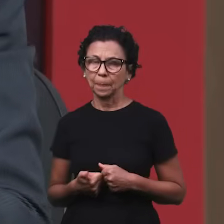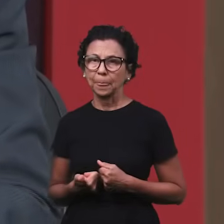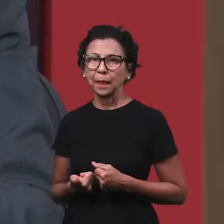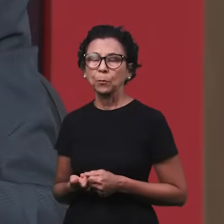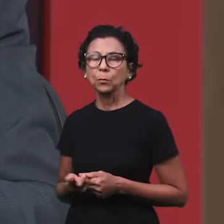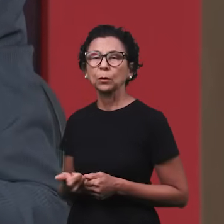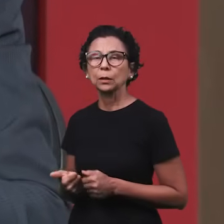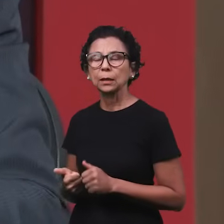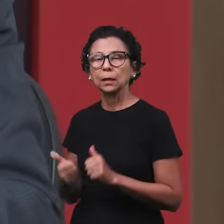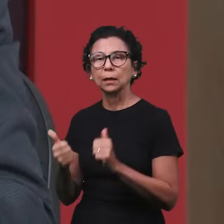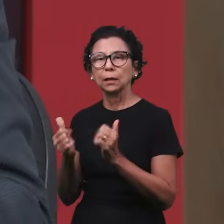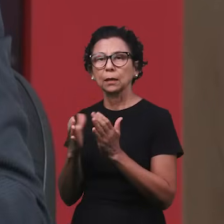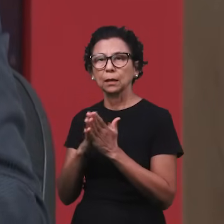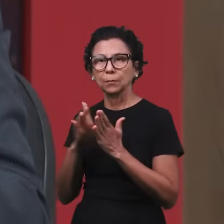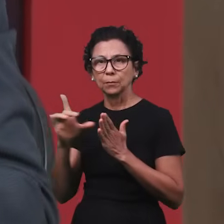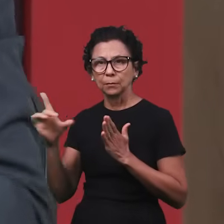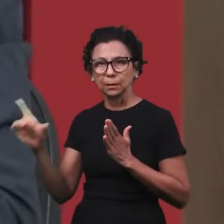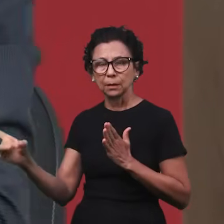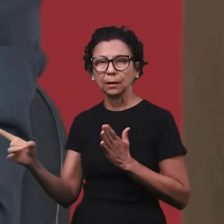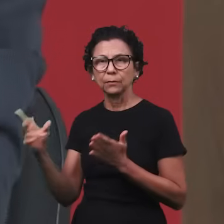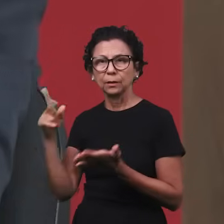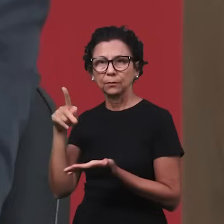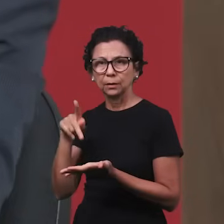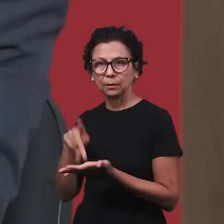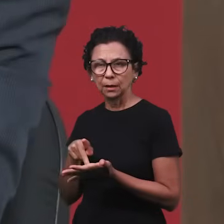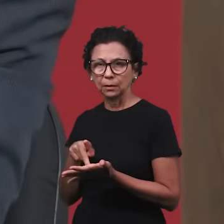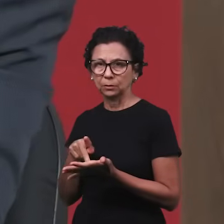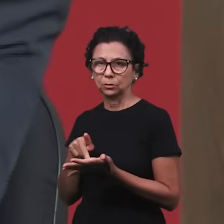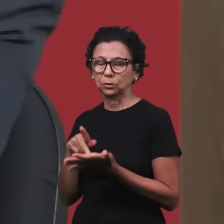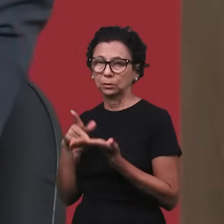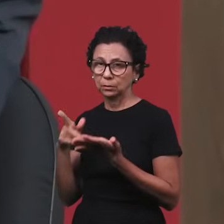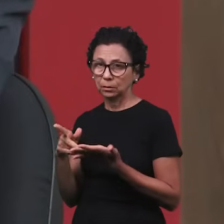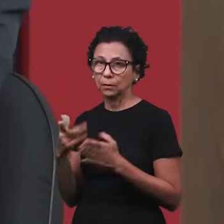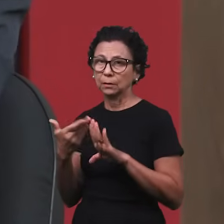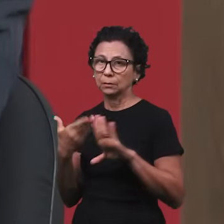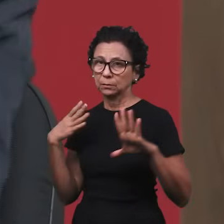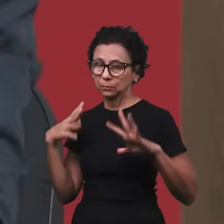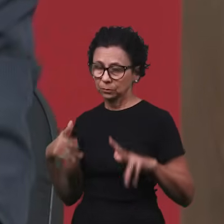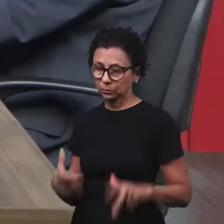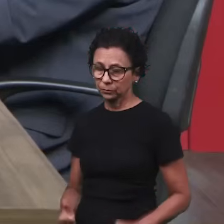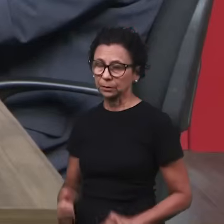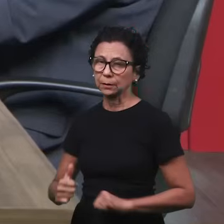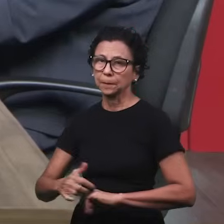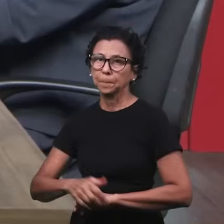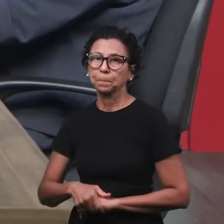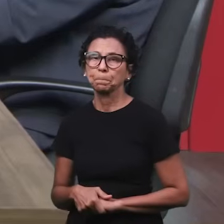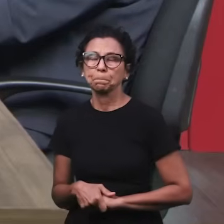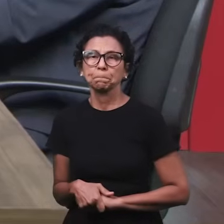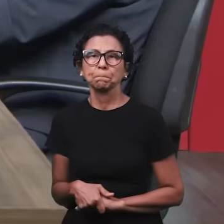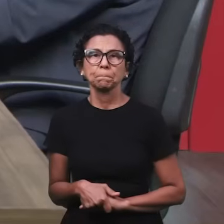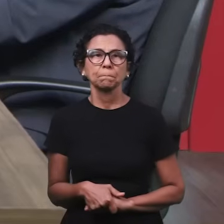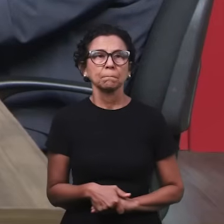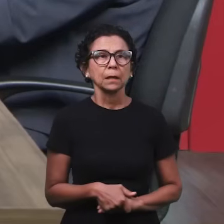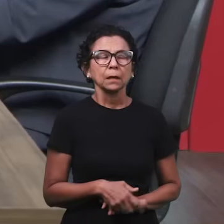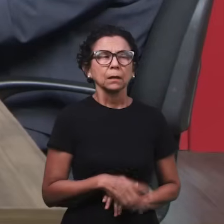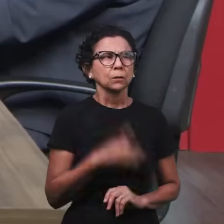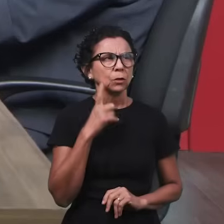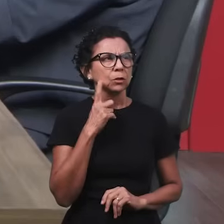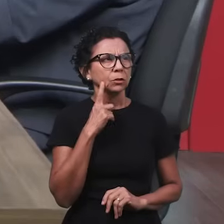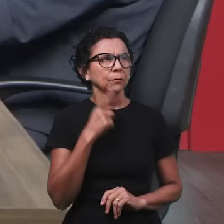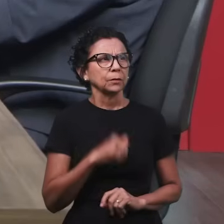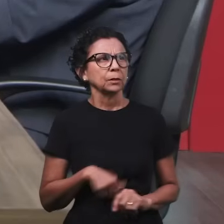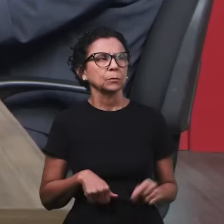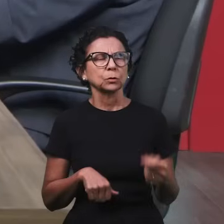interessante porque já no último episódio já falamos um pouco a respeito do relativismo e de como